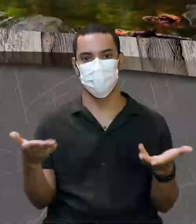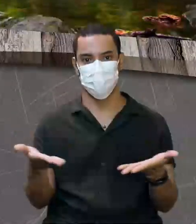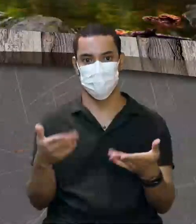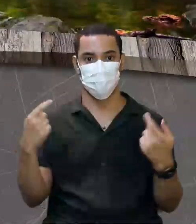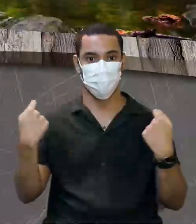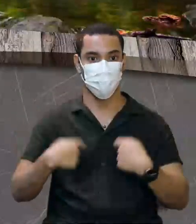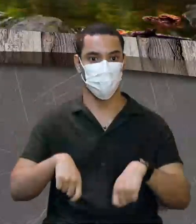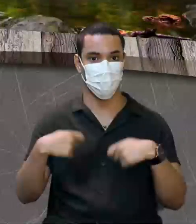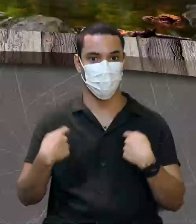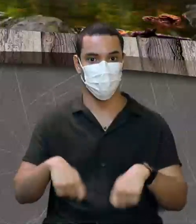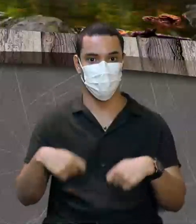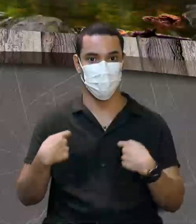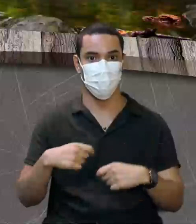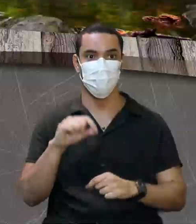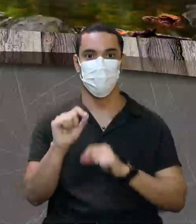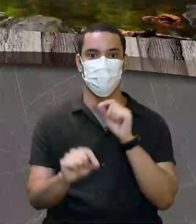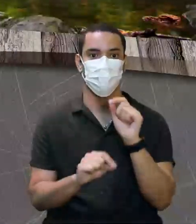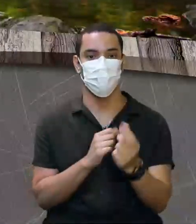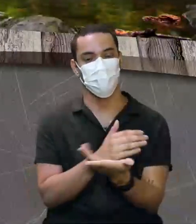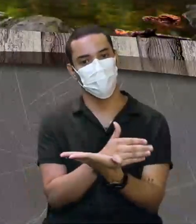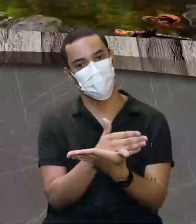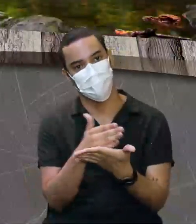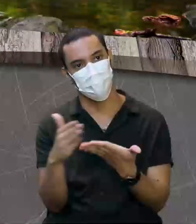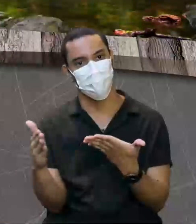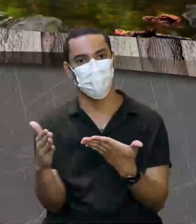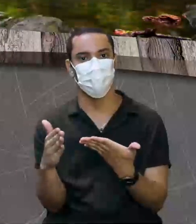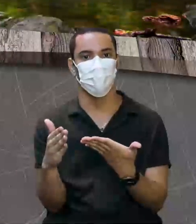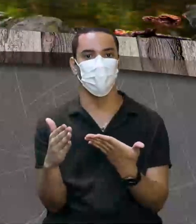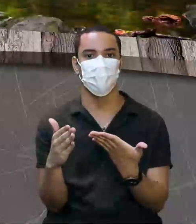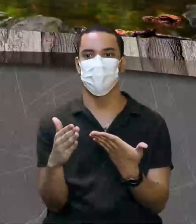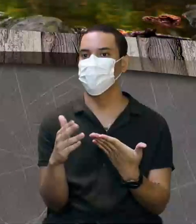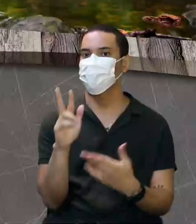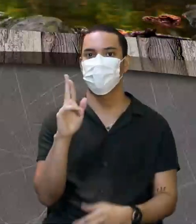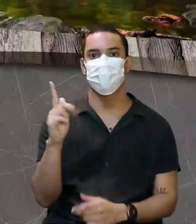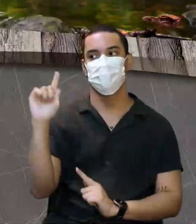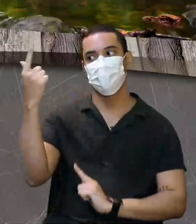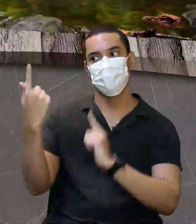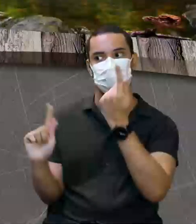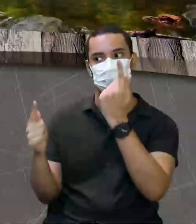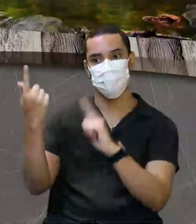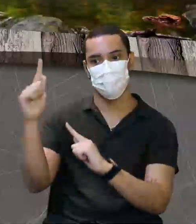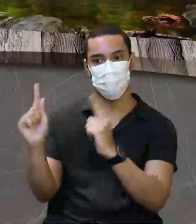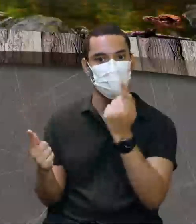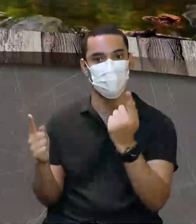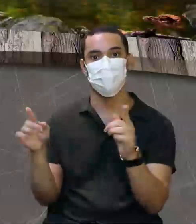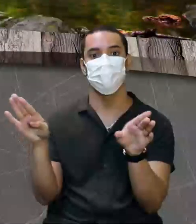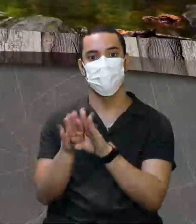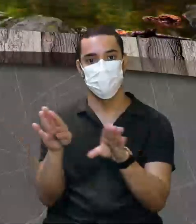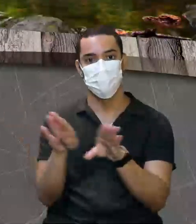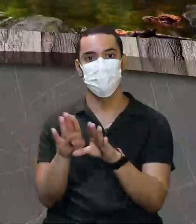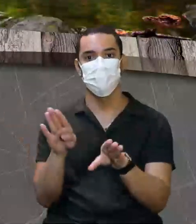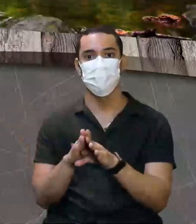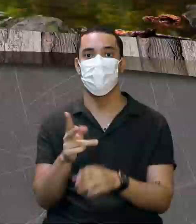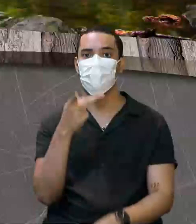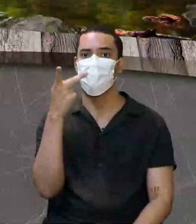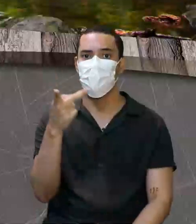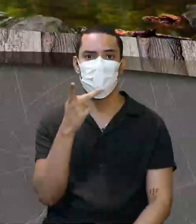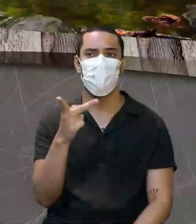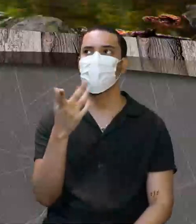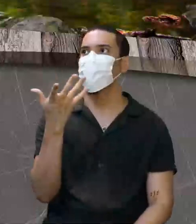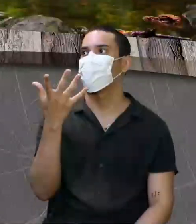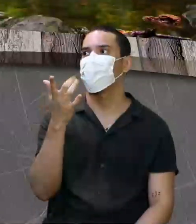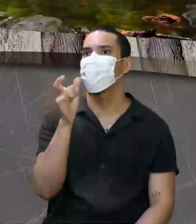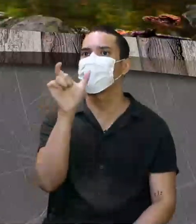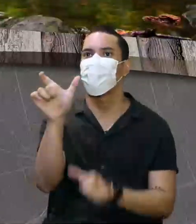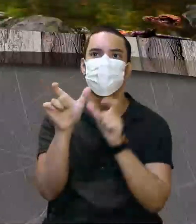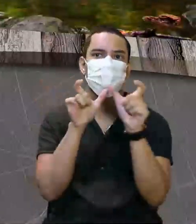eles precisavam? Eles começavam a não só gesticular, mas realmente a falar. E